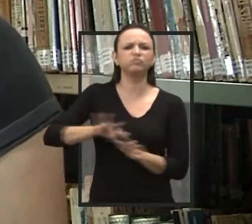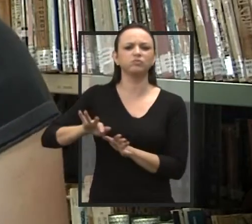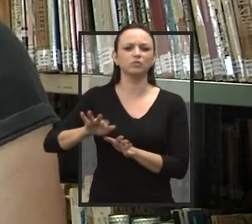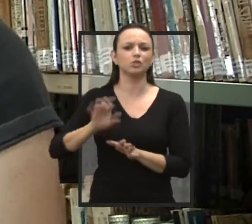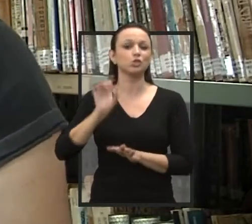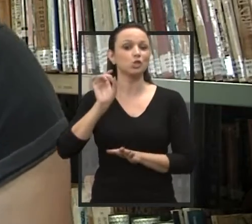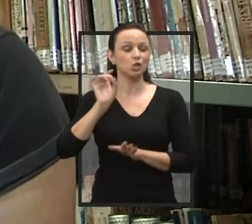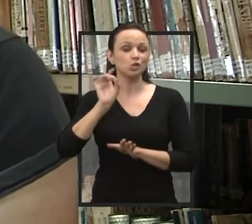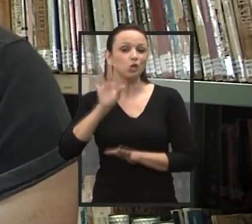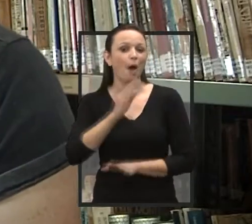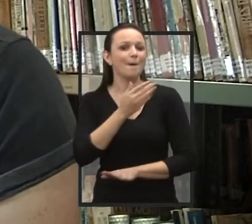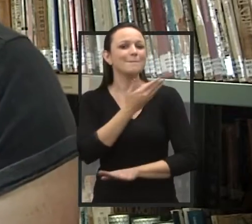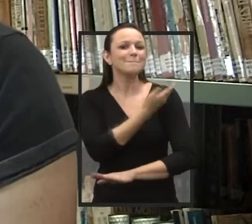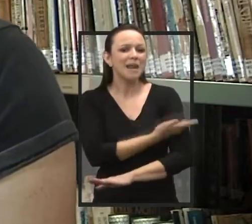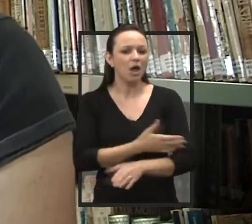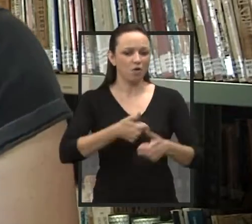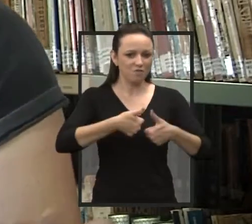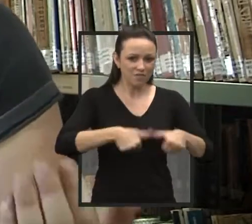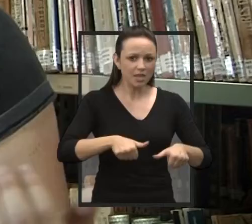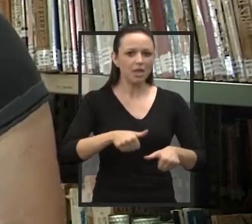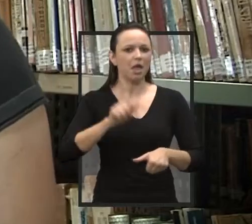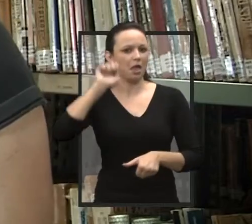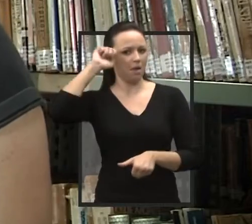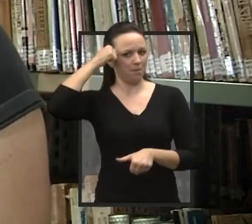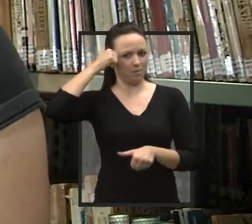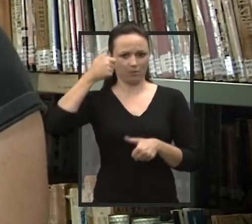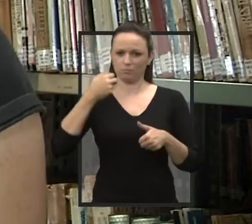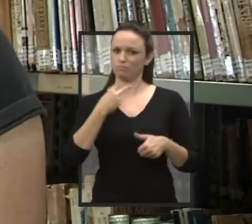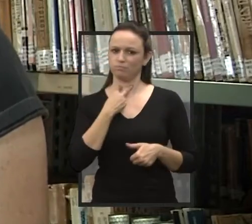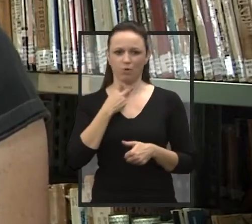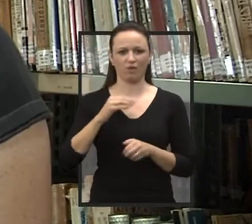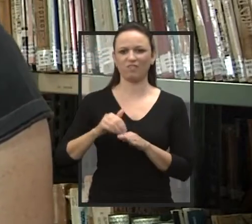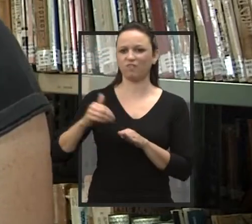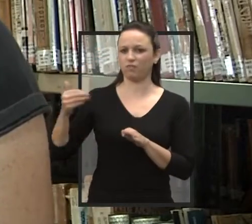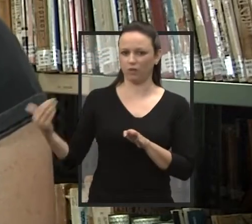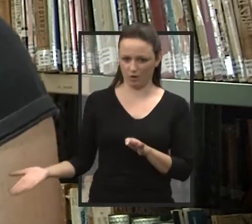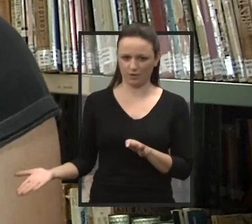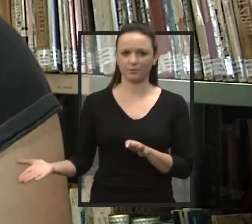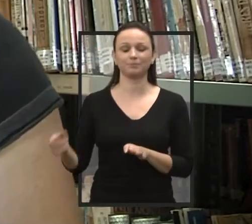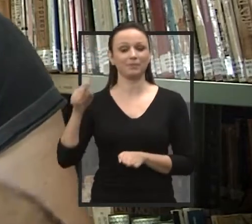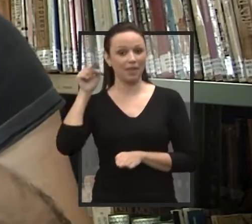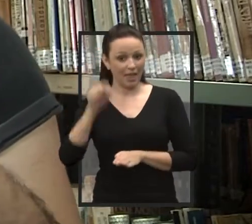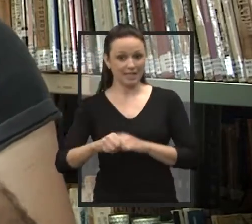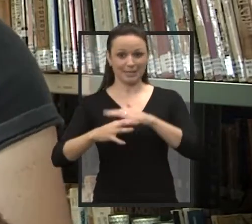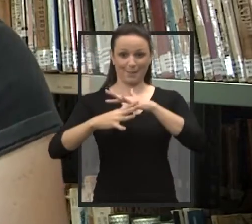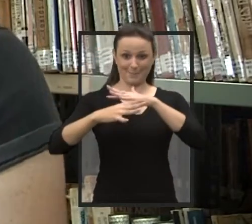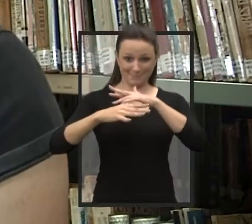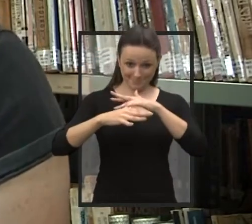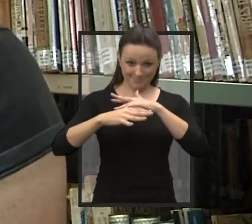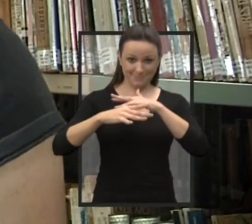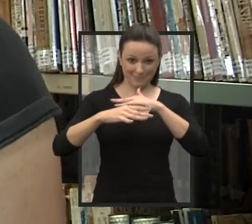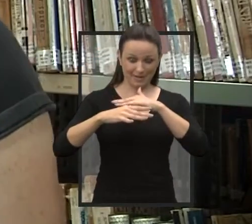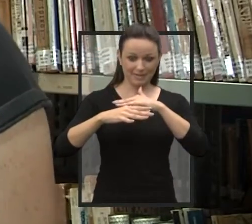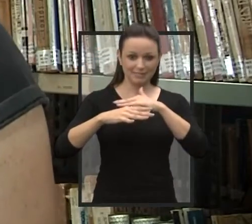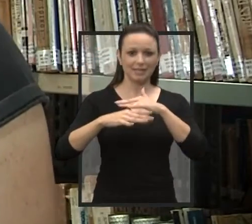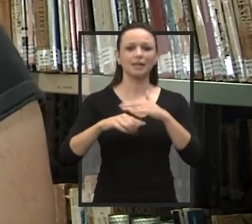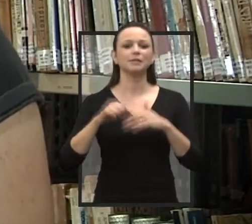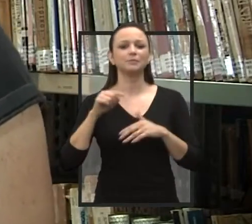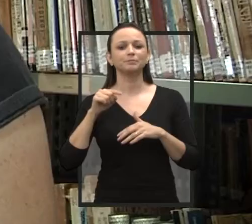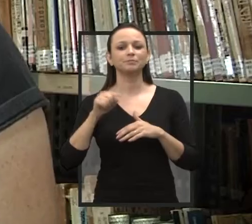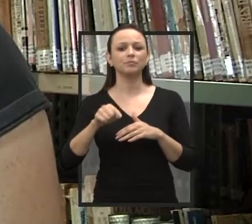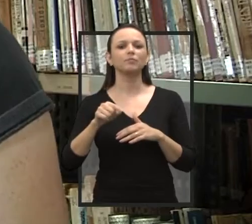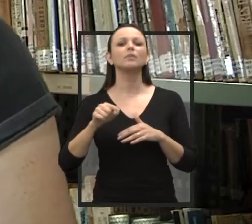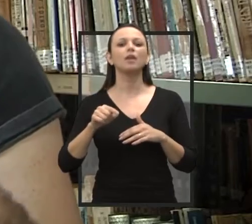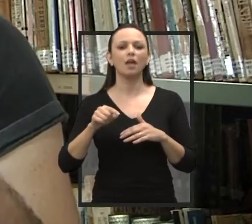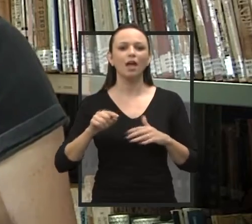brancos podiam circular dentro da praça e os negros ficavam do lado de fora. Também foi nessa praça onde